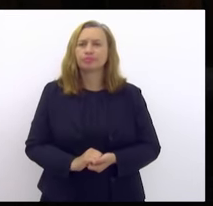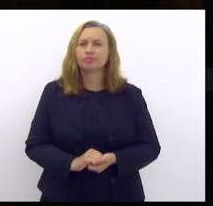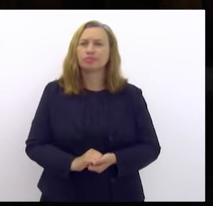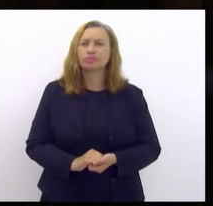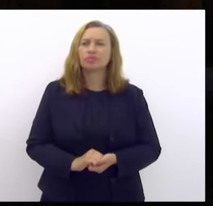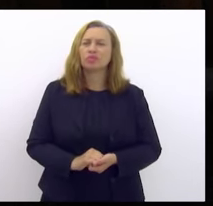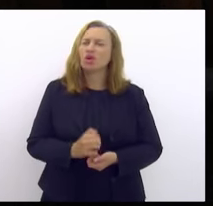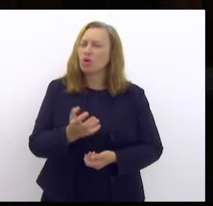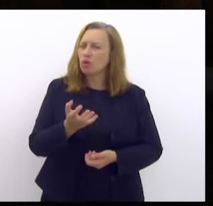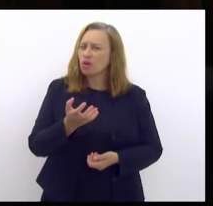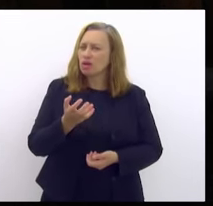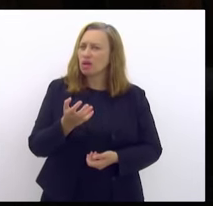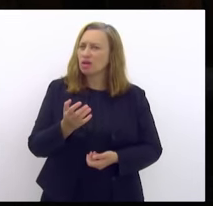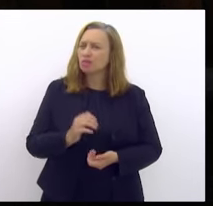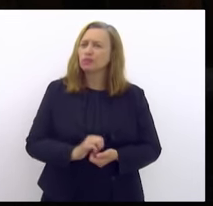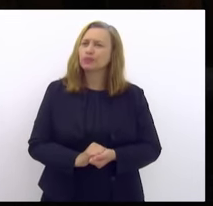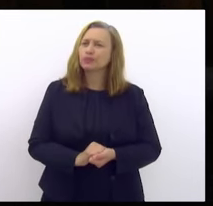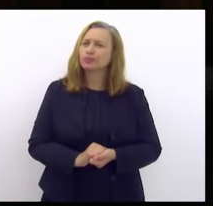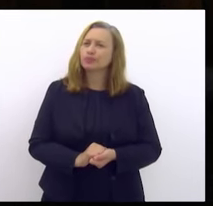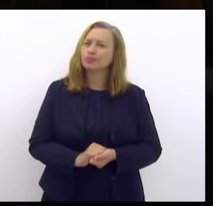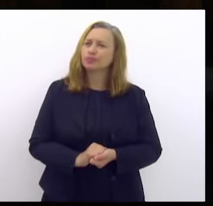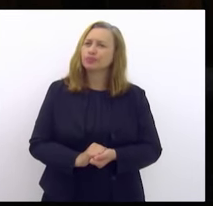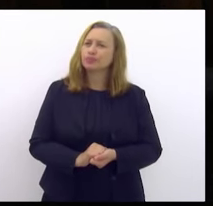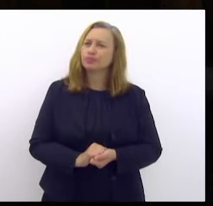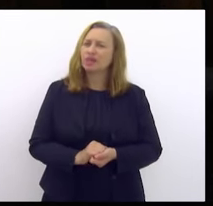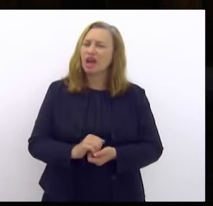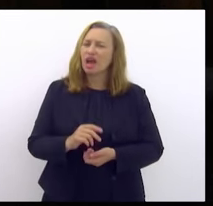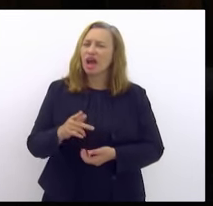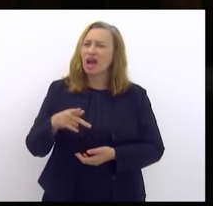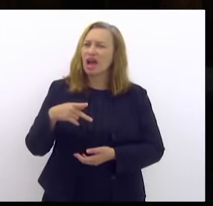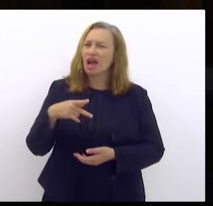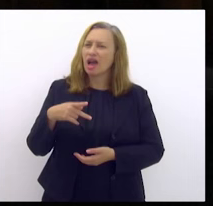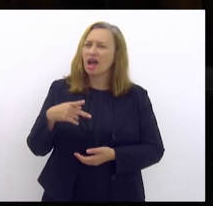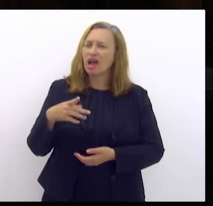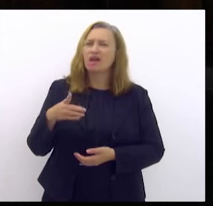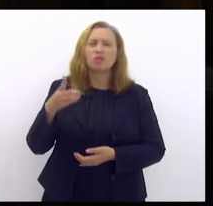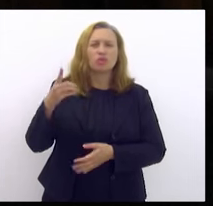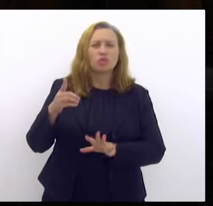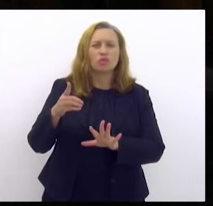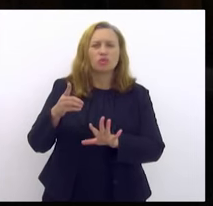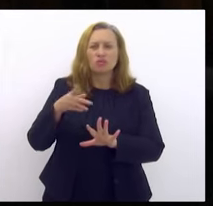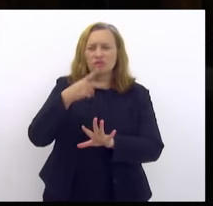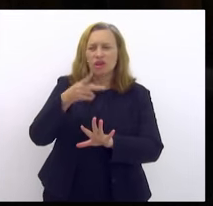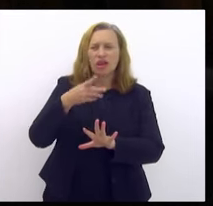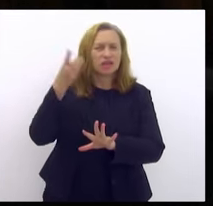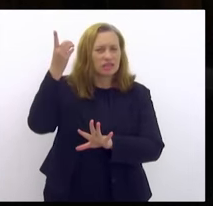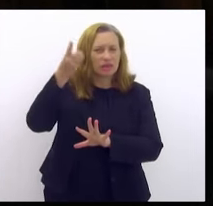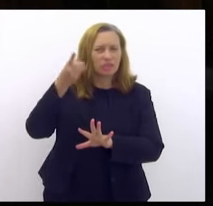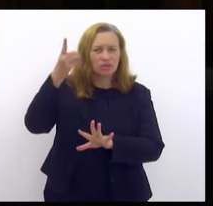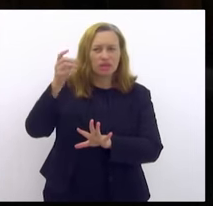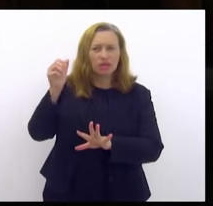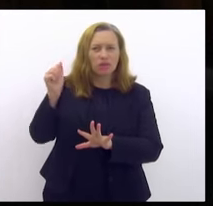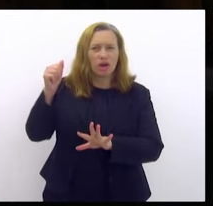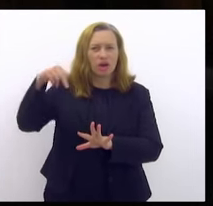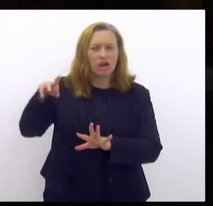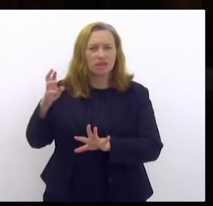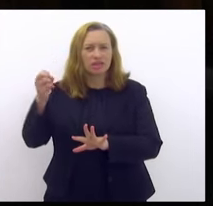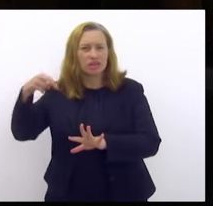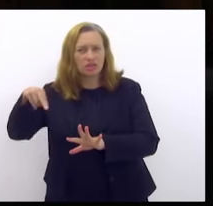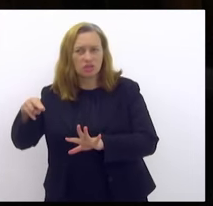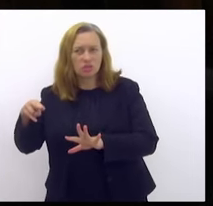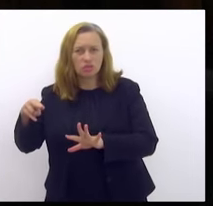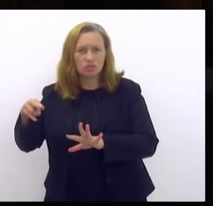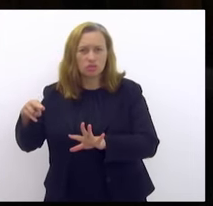quero pegar um gancho na fala do deputado que me antecedeu, o deputado Anderson Moraes. O deputado Anderson Moraes faz